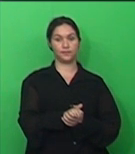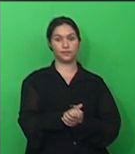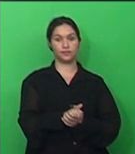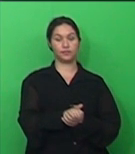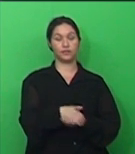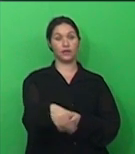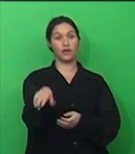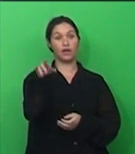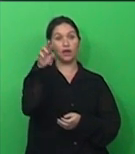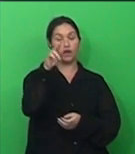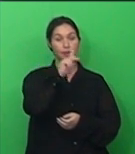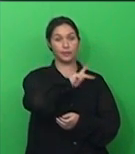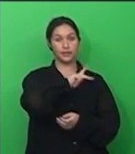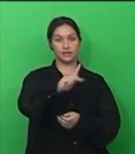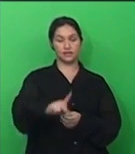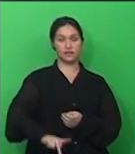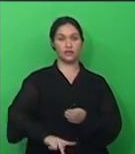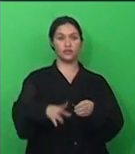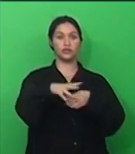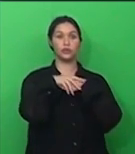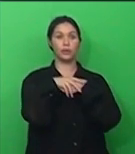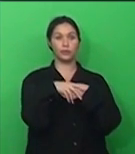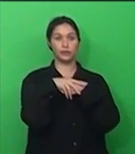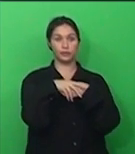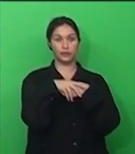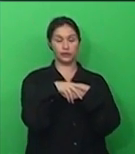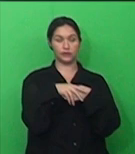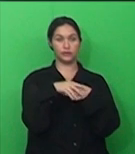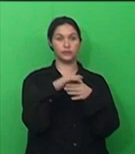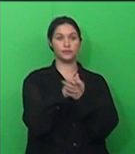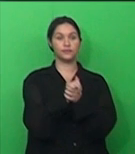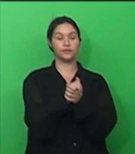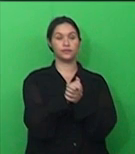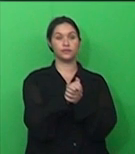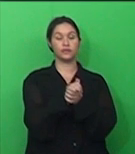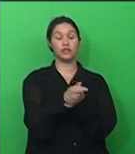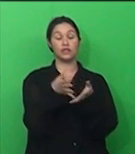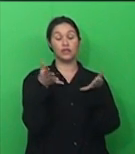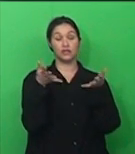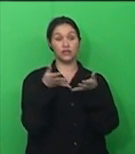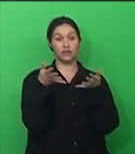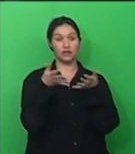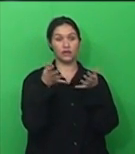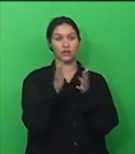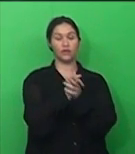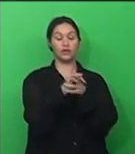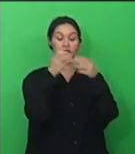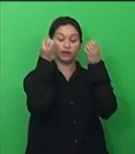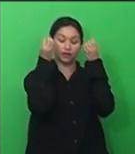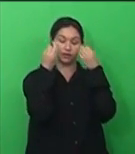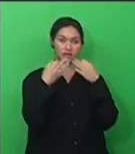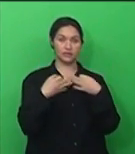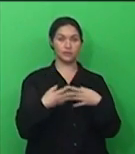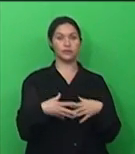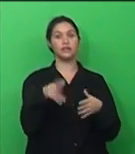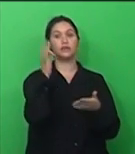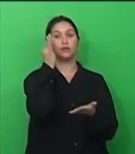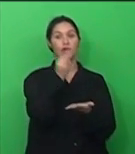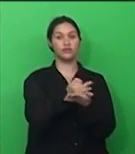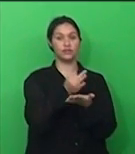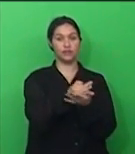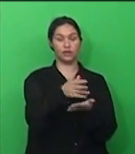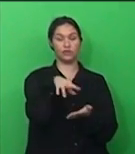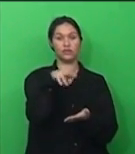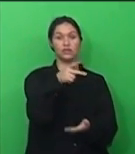Senhor presidente, cumprimentando-os cordialmente, dirijo-me a vossa senhoria para justificar a ausência do vereador Jair